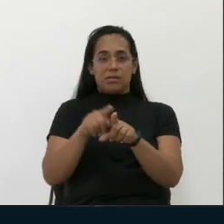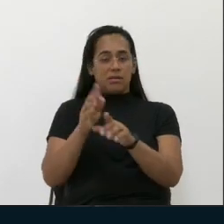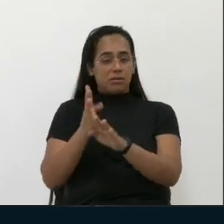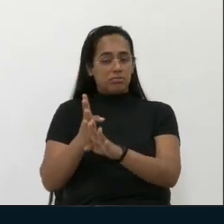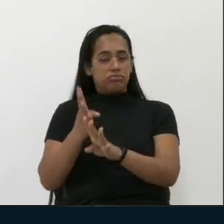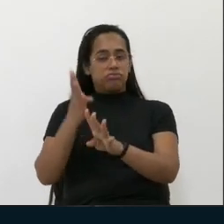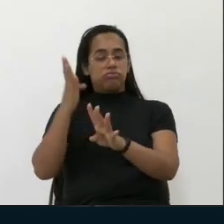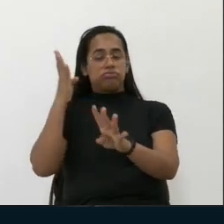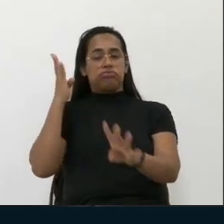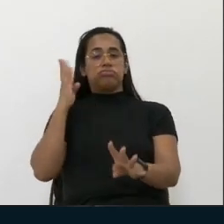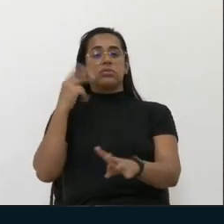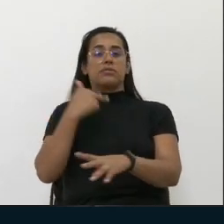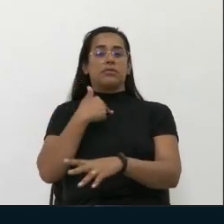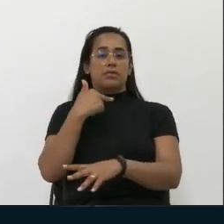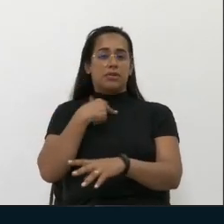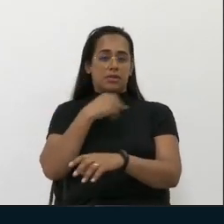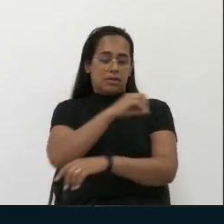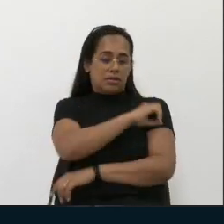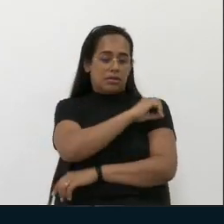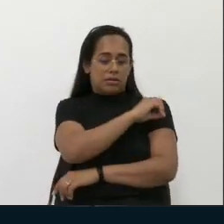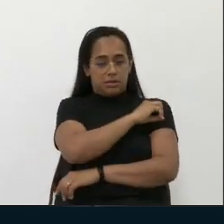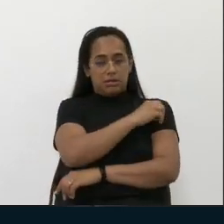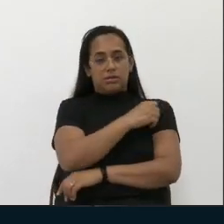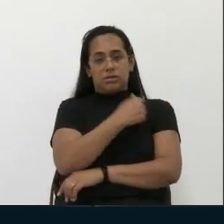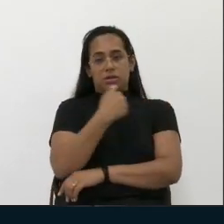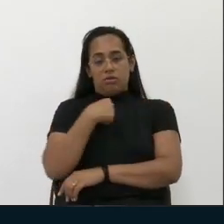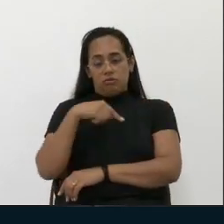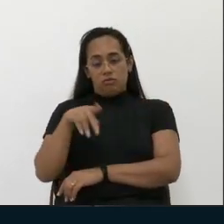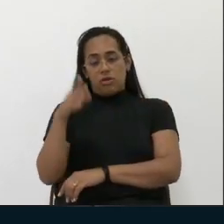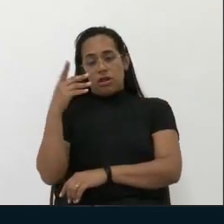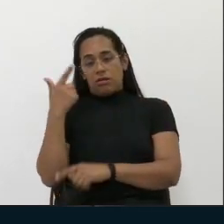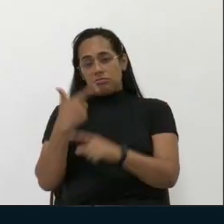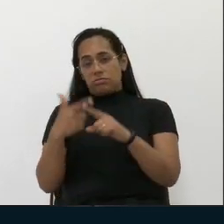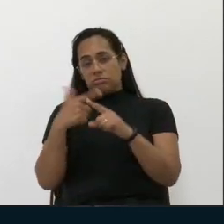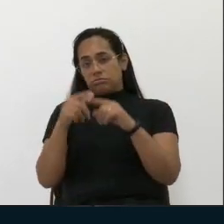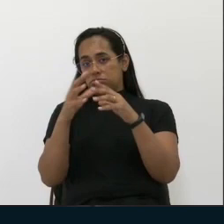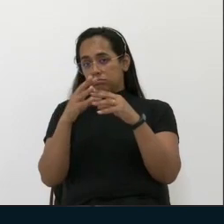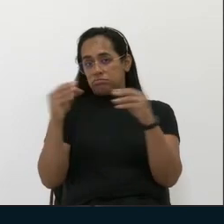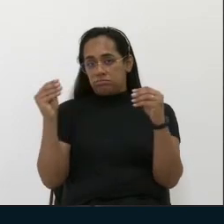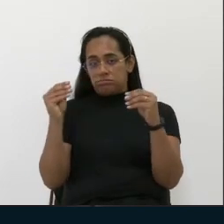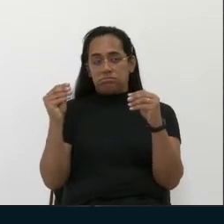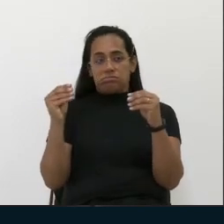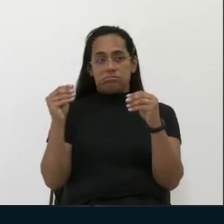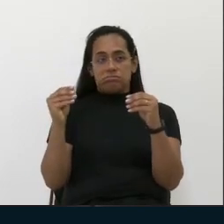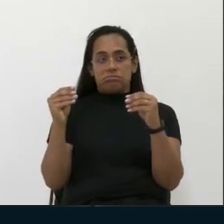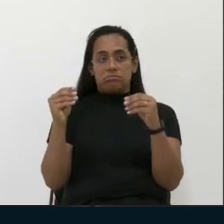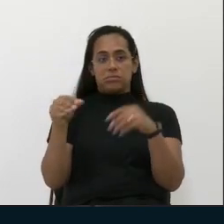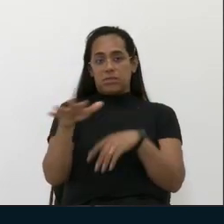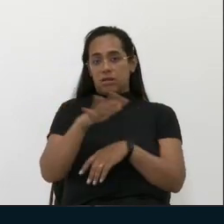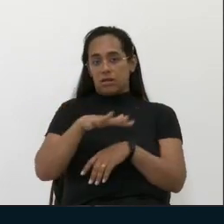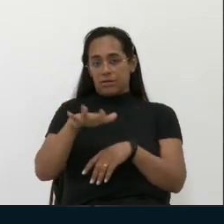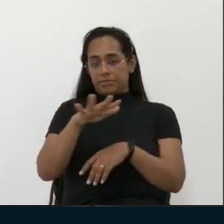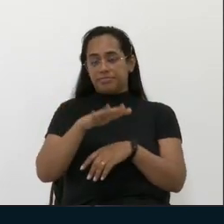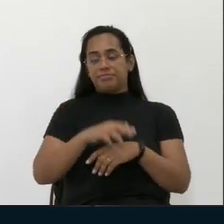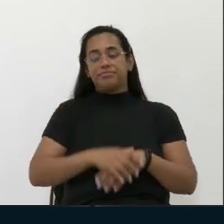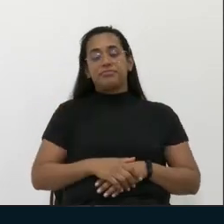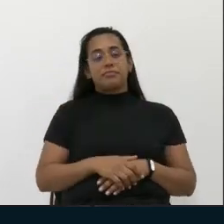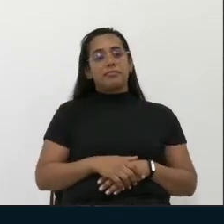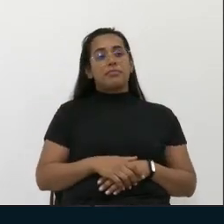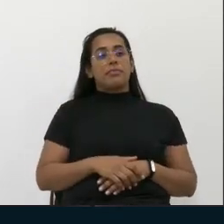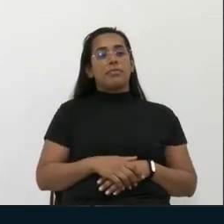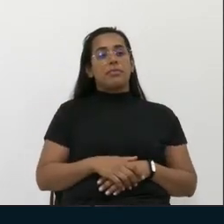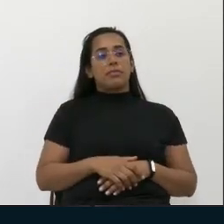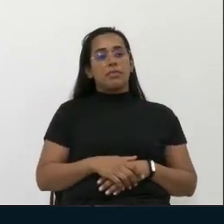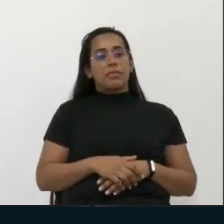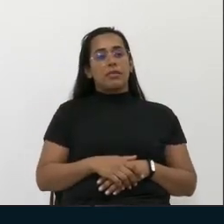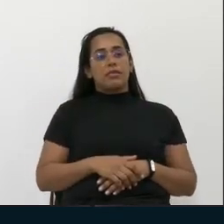eu falei, pô, procura, porque eu estou com muitos problemas para resolver na região do Pimenta, na região do Bom Sucesso, problema de falta de vaga